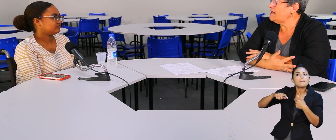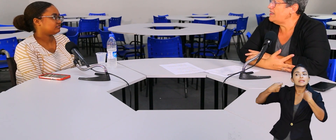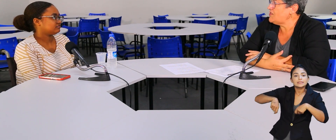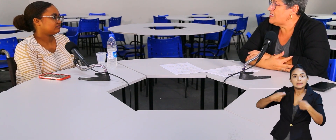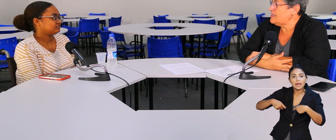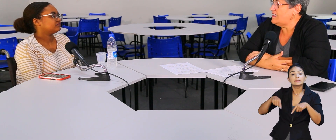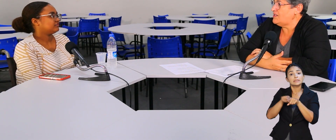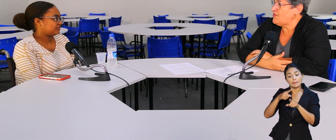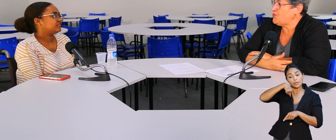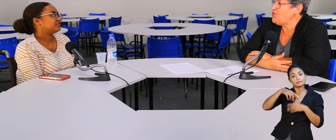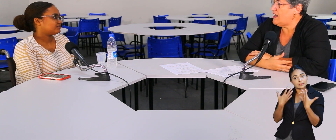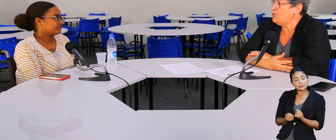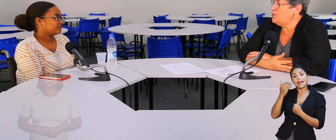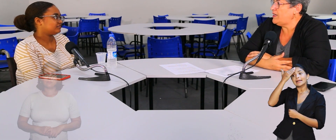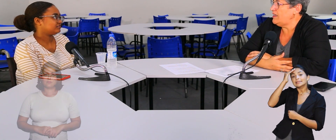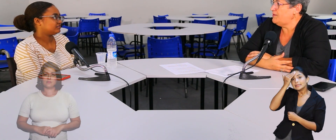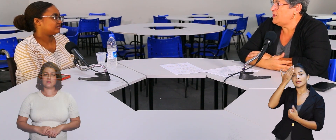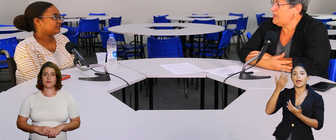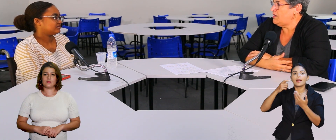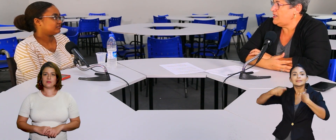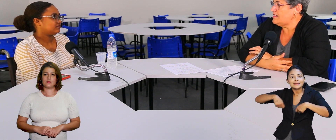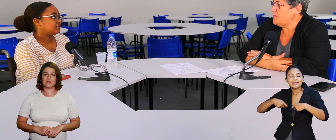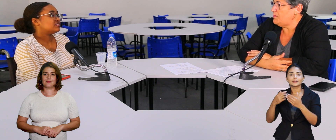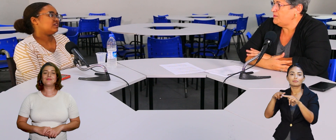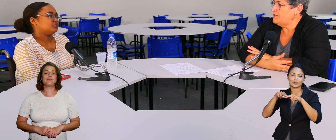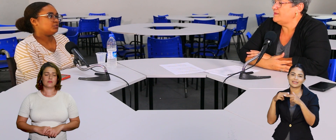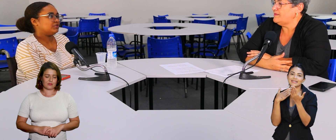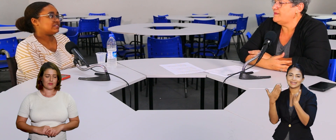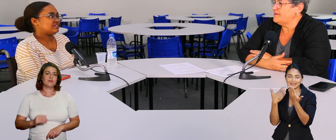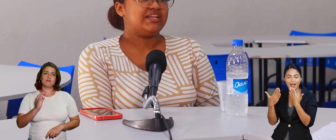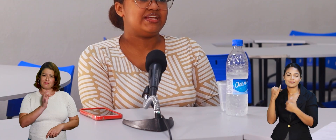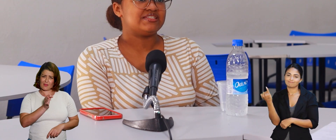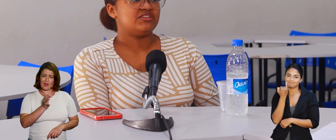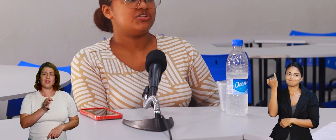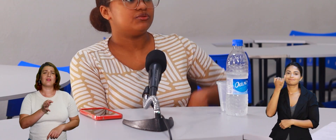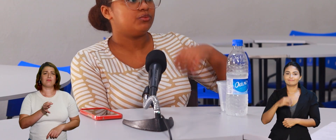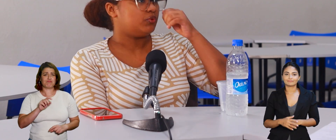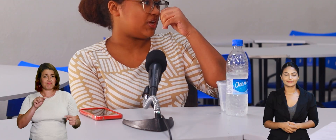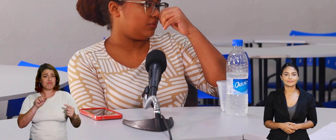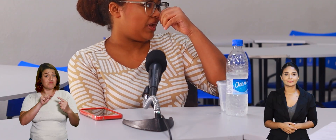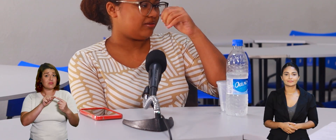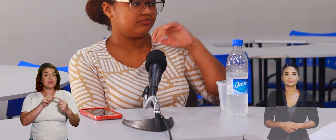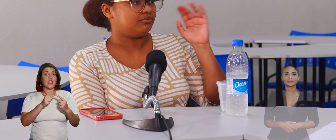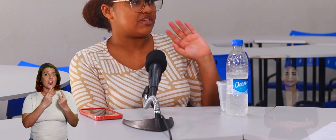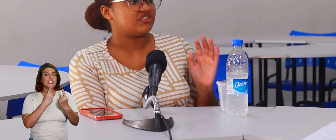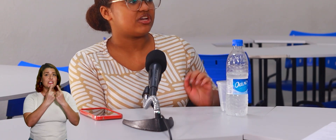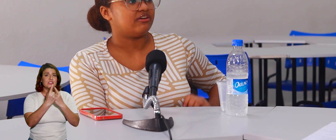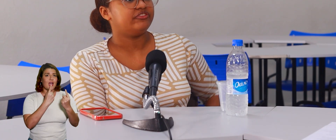querer atender as necessidades. Eu acho que o diálogo é fundamental, né, Isabel? Sim, nesse sentido. O diálogo é